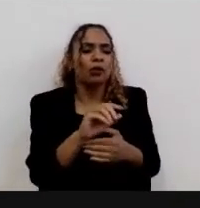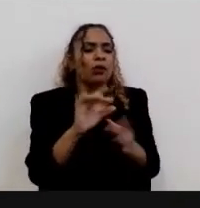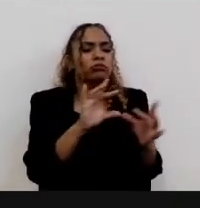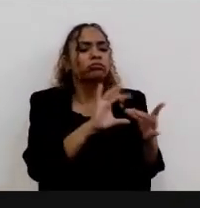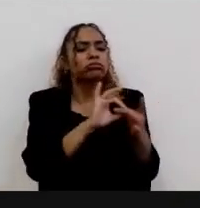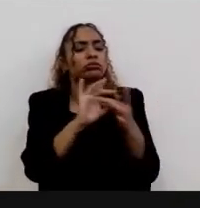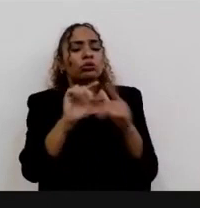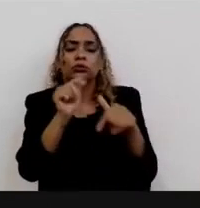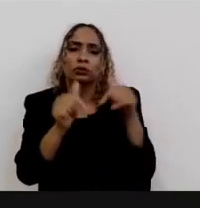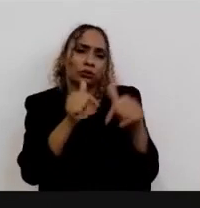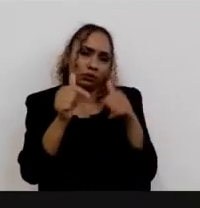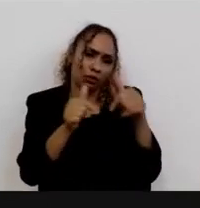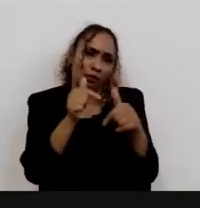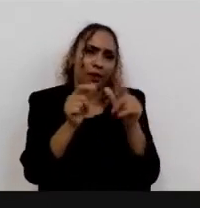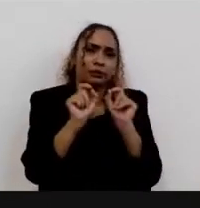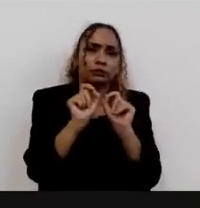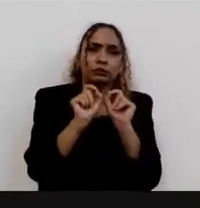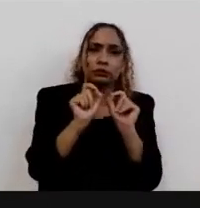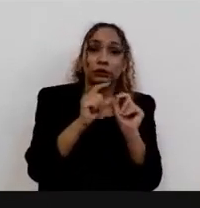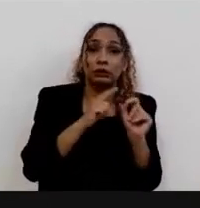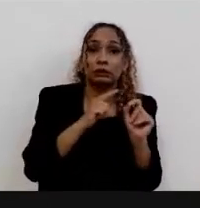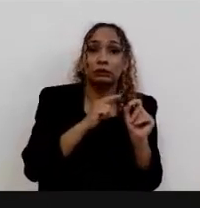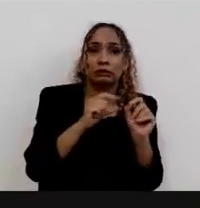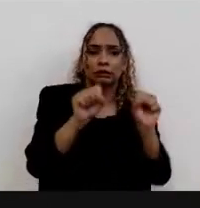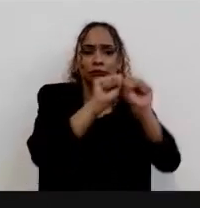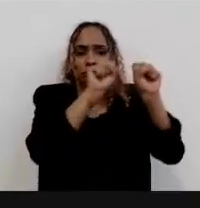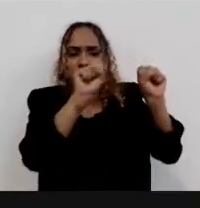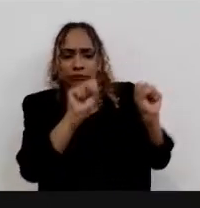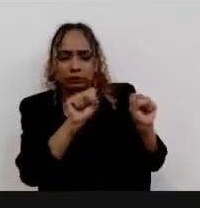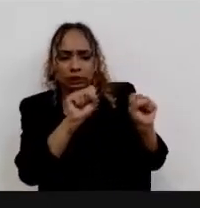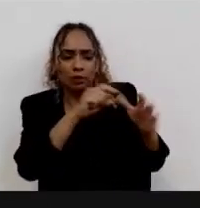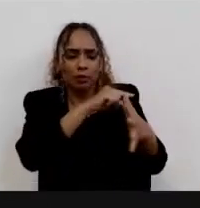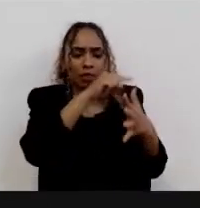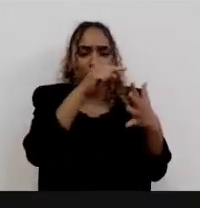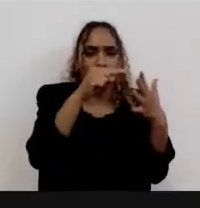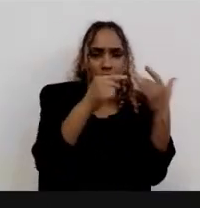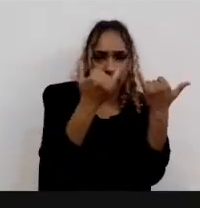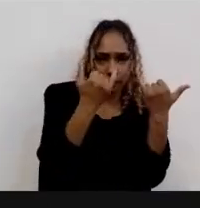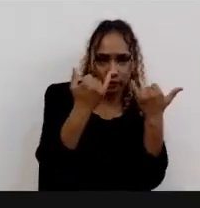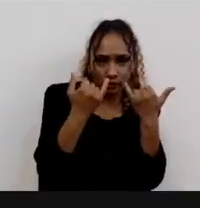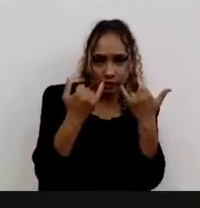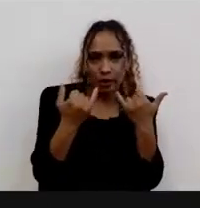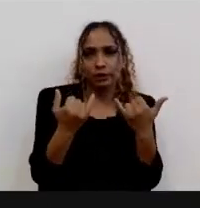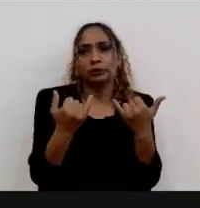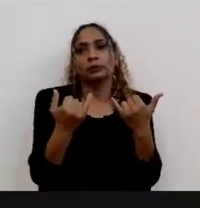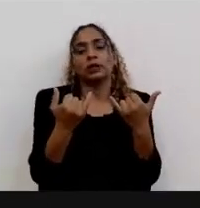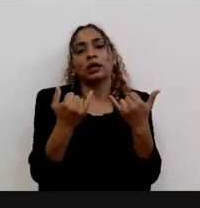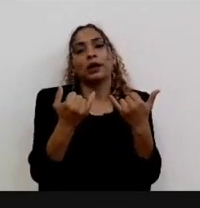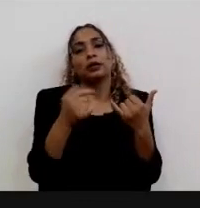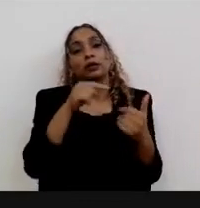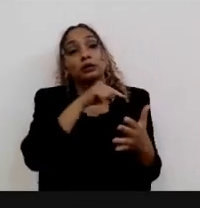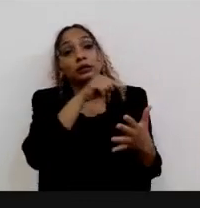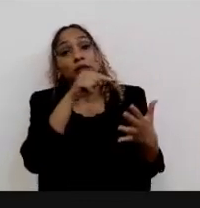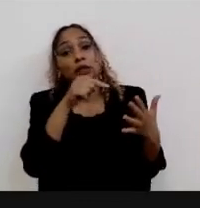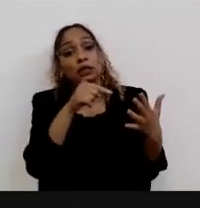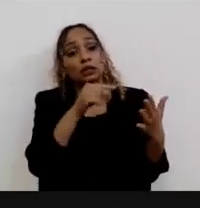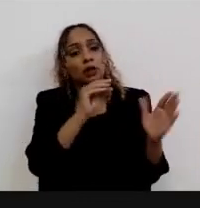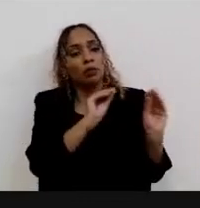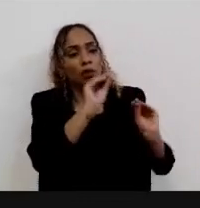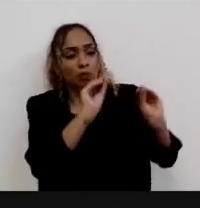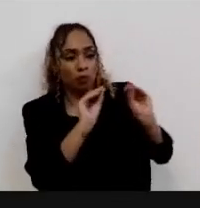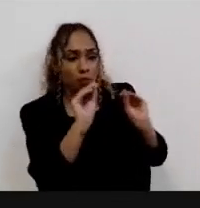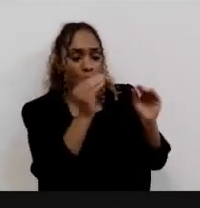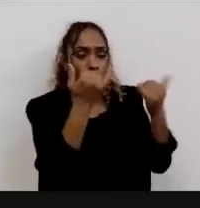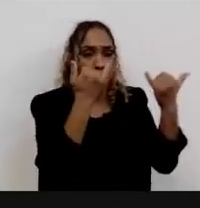né? A gente tem na Câmara vários sistemas de informação das áreas de negócio, e eles são alimentados